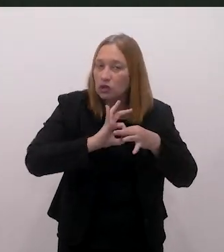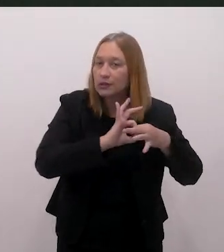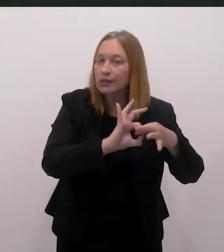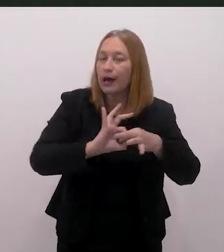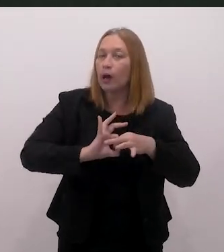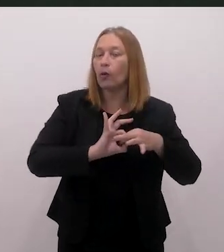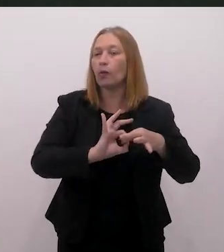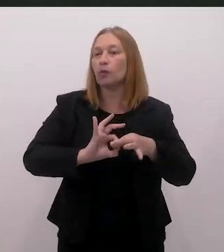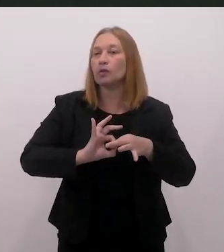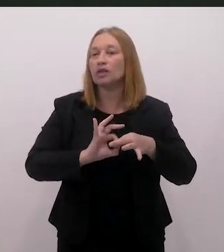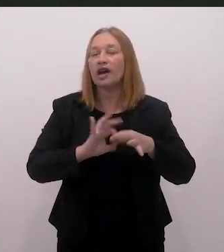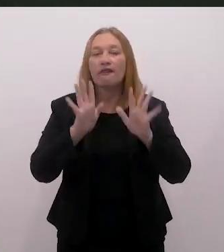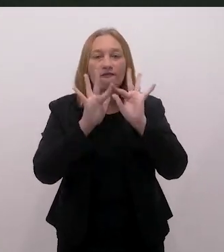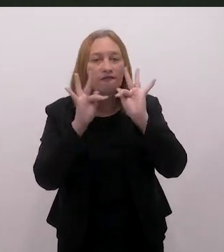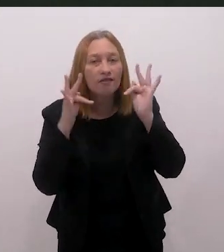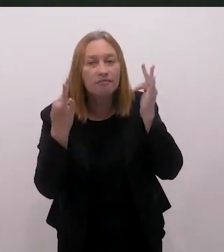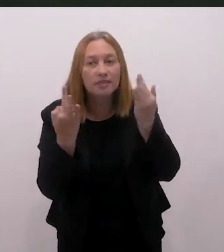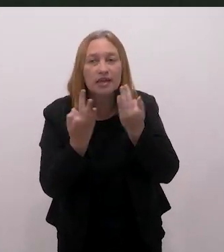uma harmonia,